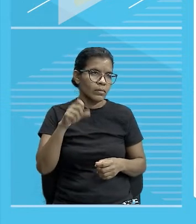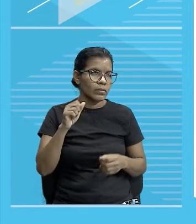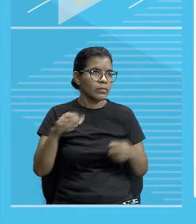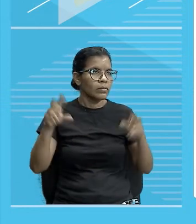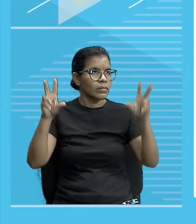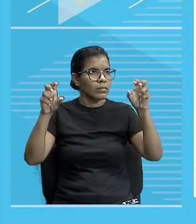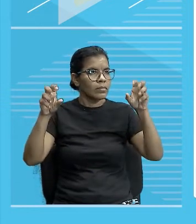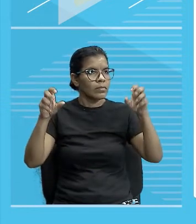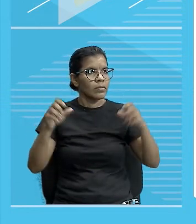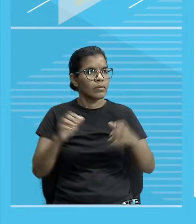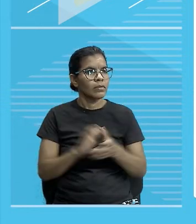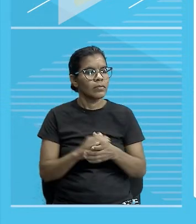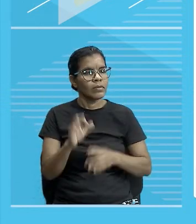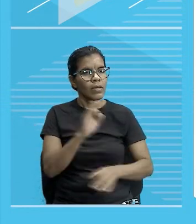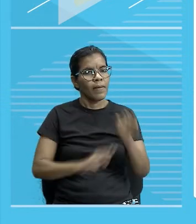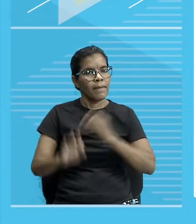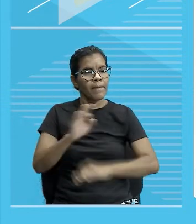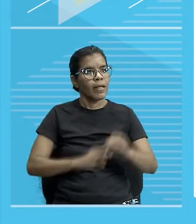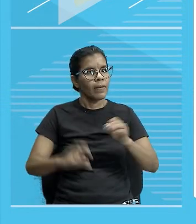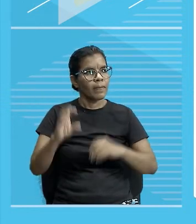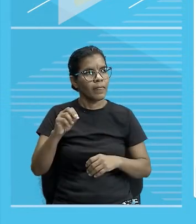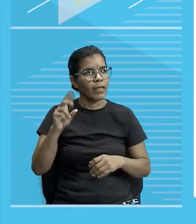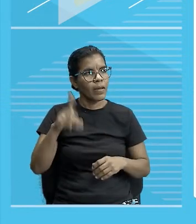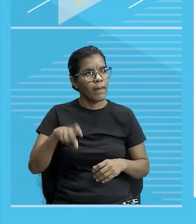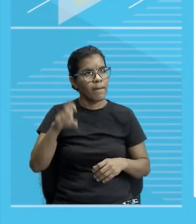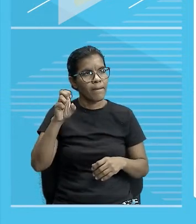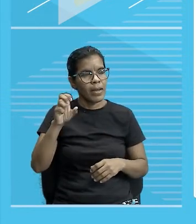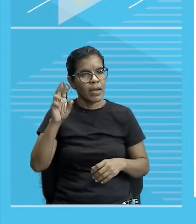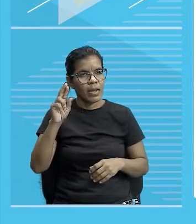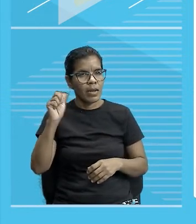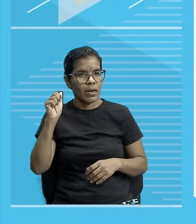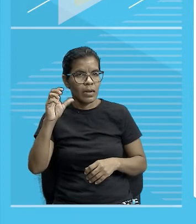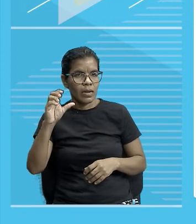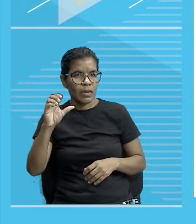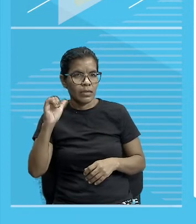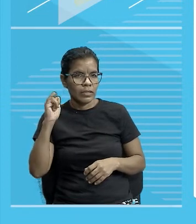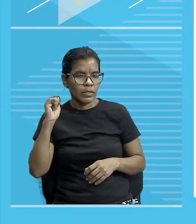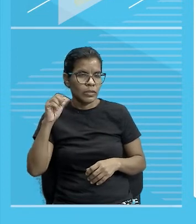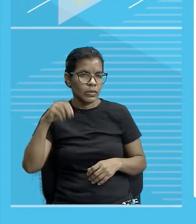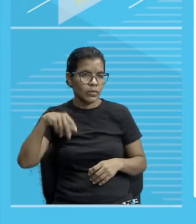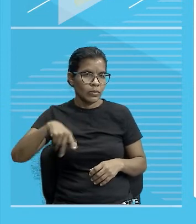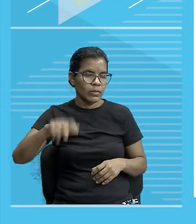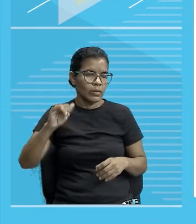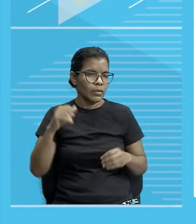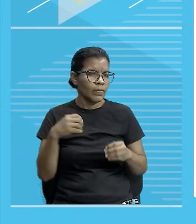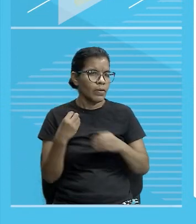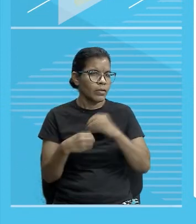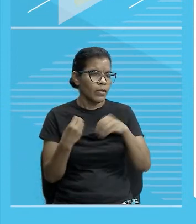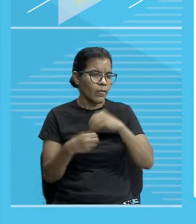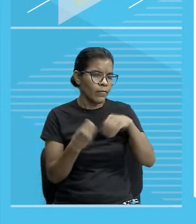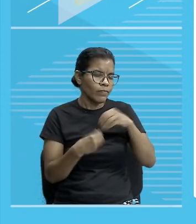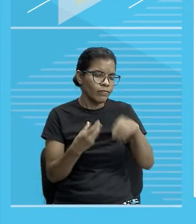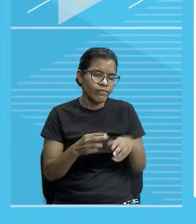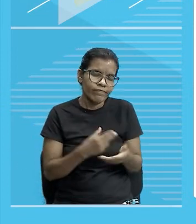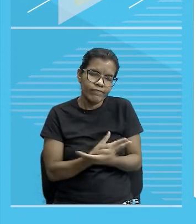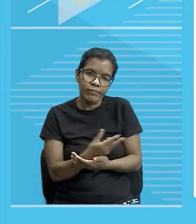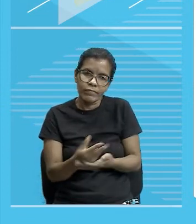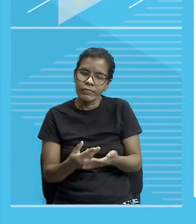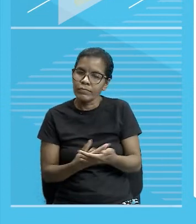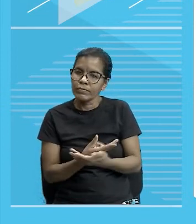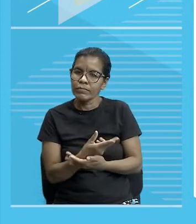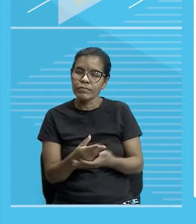embora os planos operacionais sejam diversos misturados diversificados